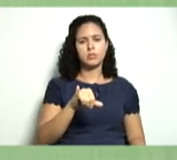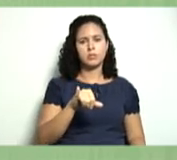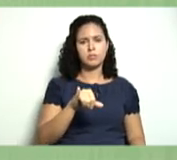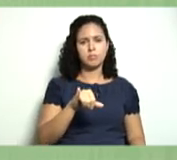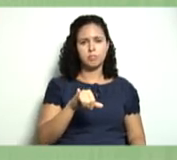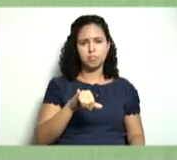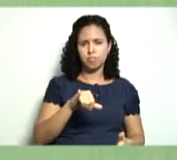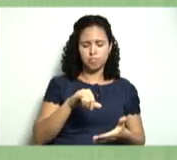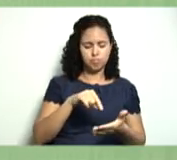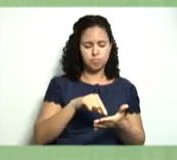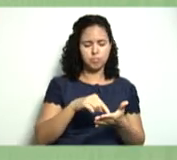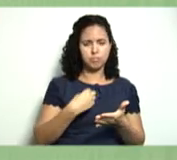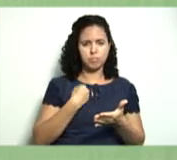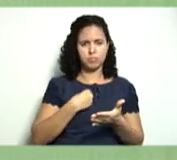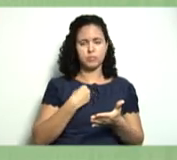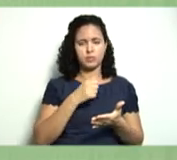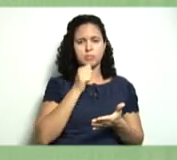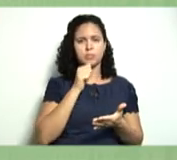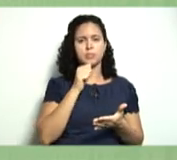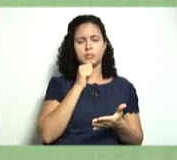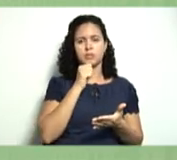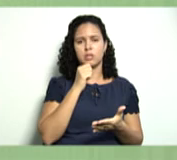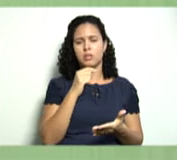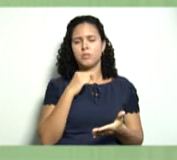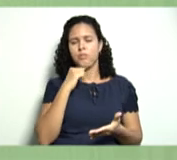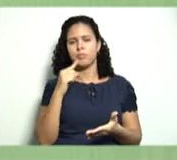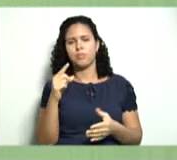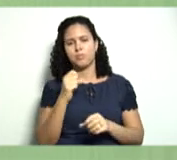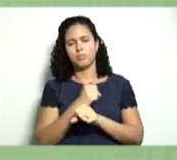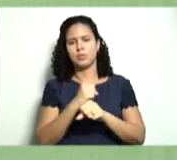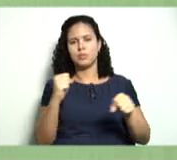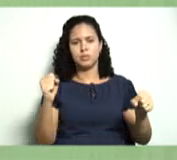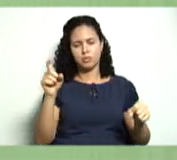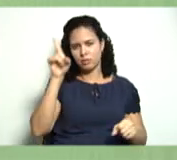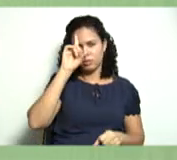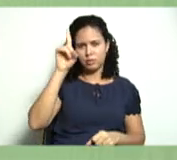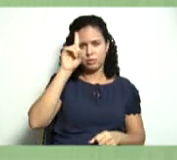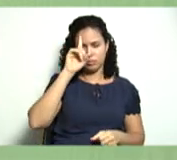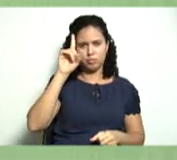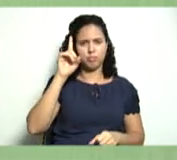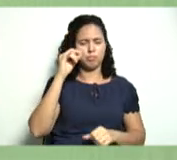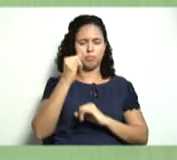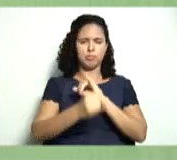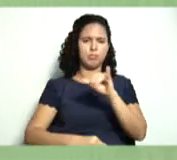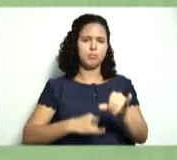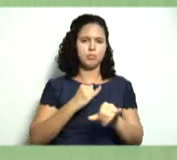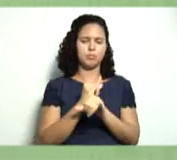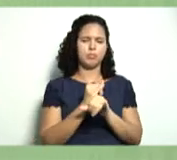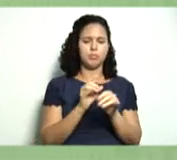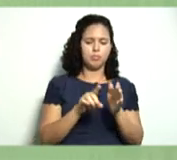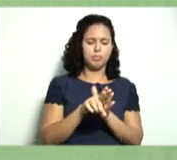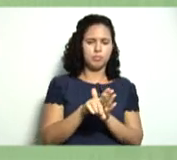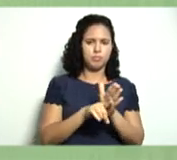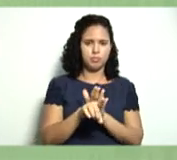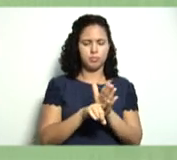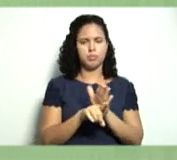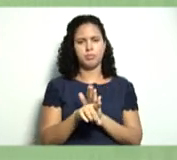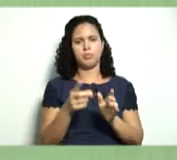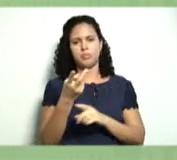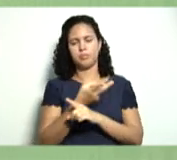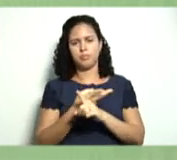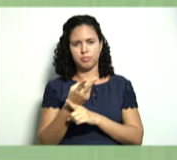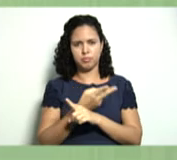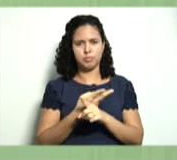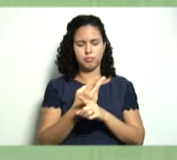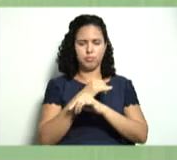existe se você não teria como fazer essas atividades rotina do dia a dia se a consulta é o acesso